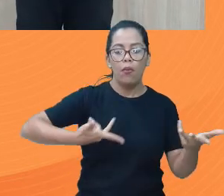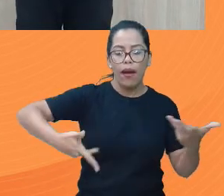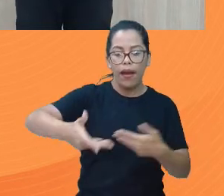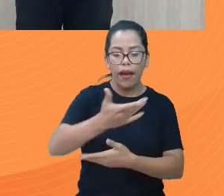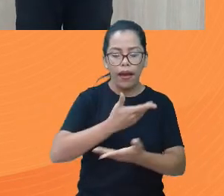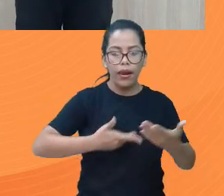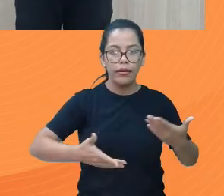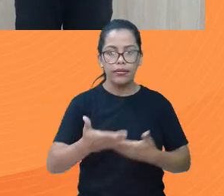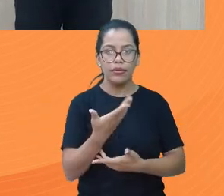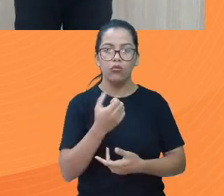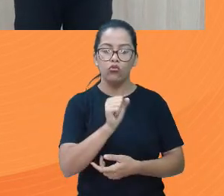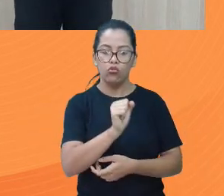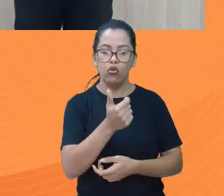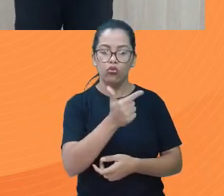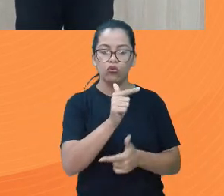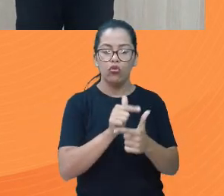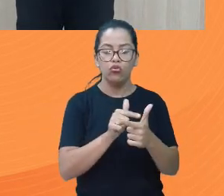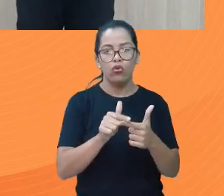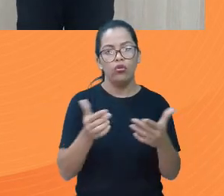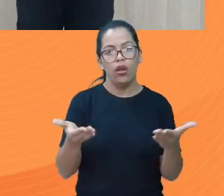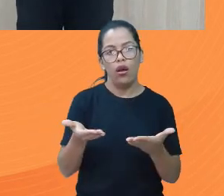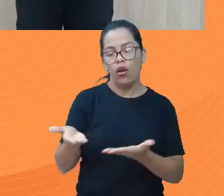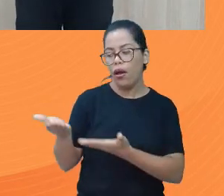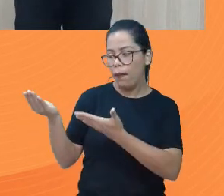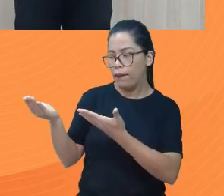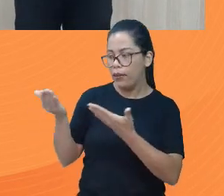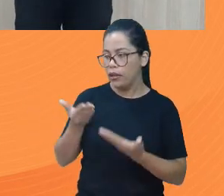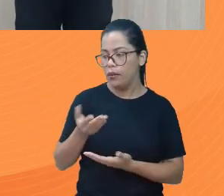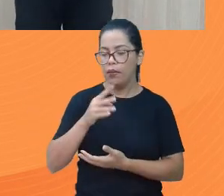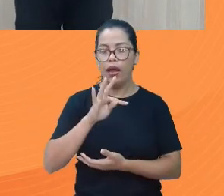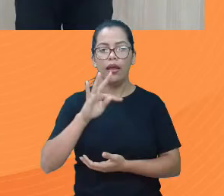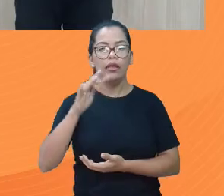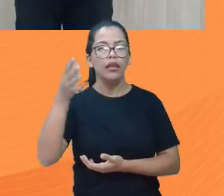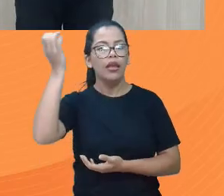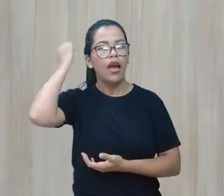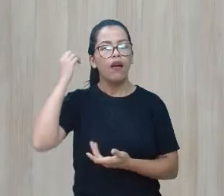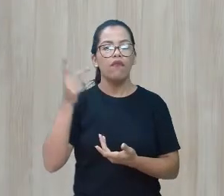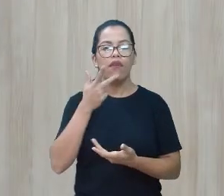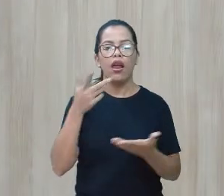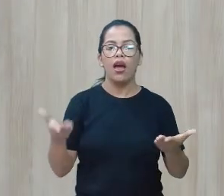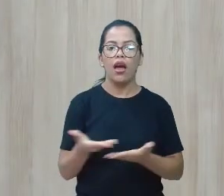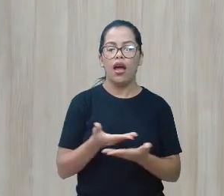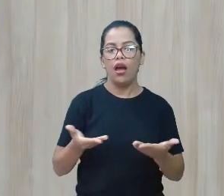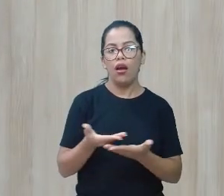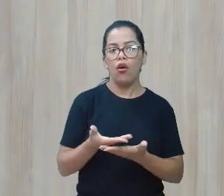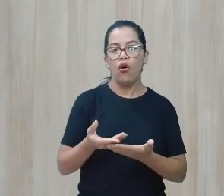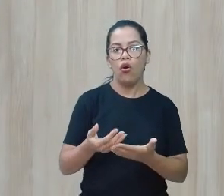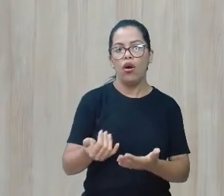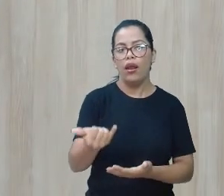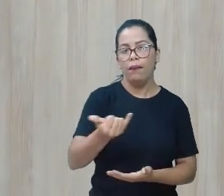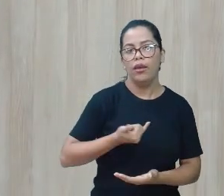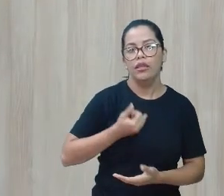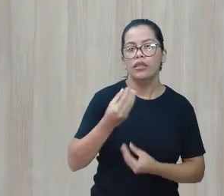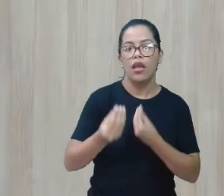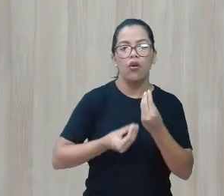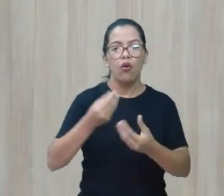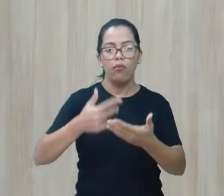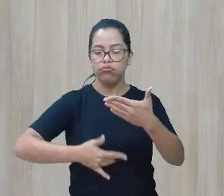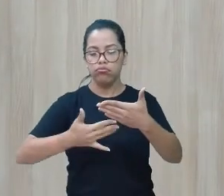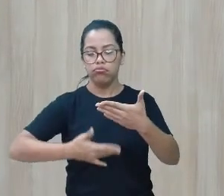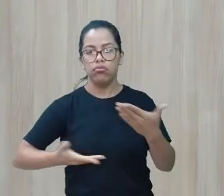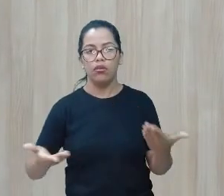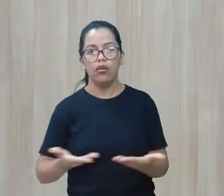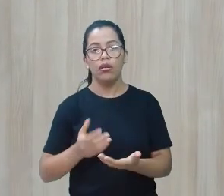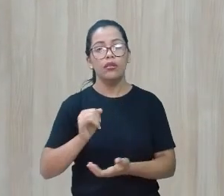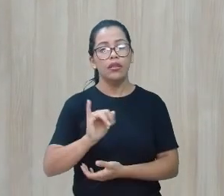e colaterais, tá bom? Então, eu vou passar a palavra aqui para Tiago Rapidex, tá bom? Que ele vai dizer aqui como é que está a movimentação do chat e